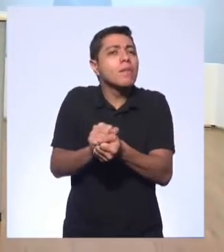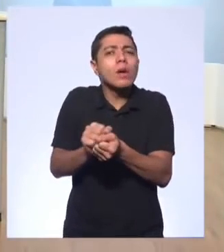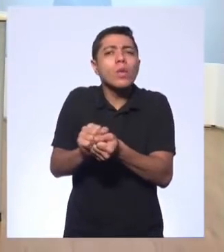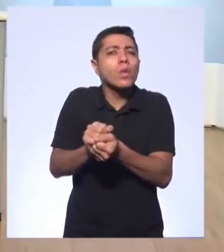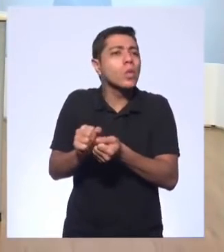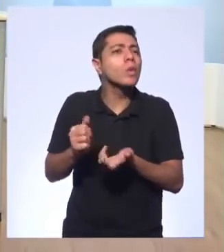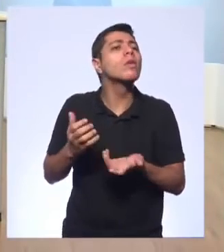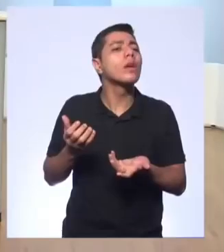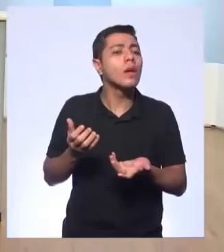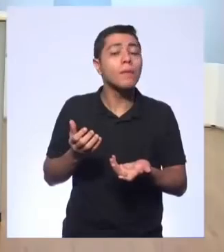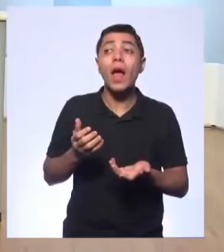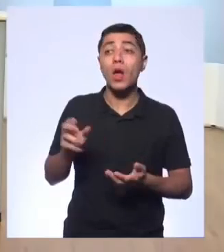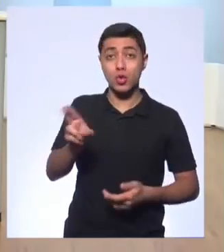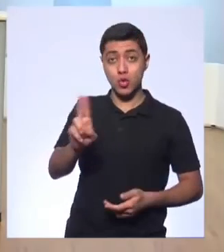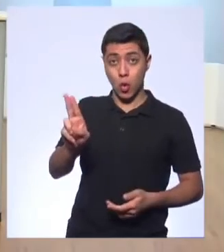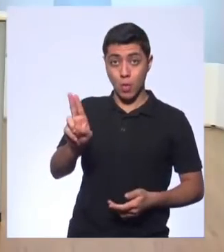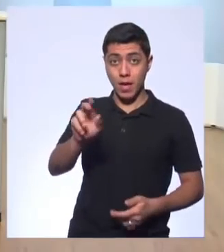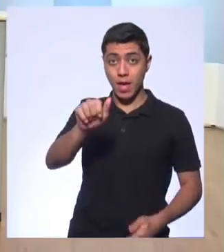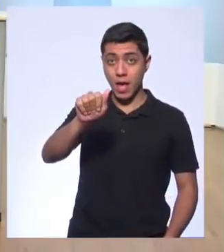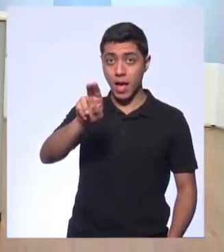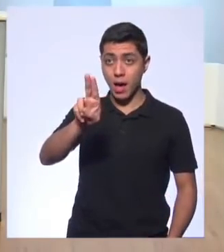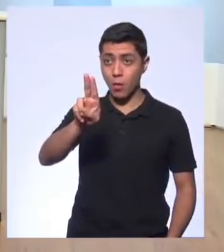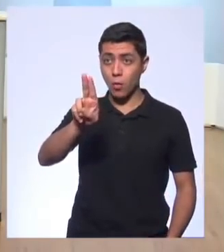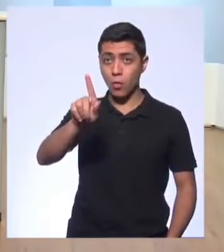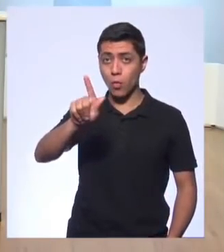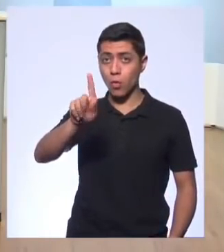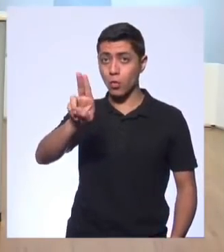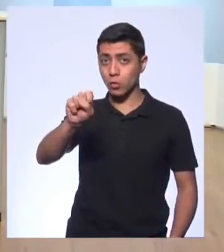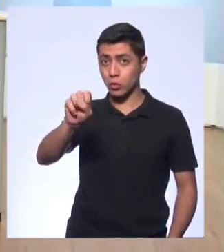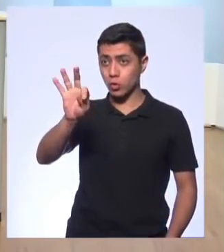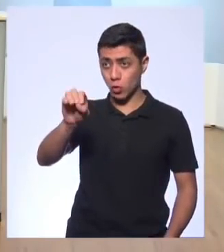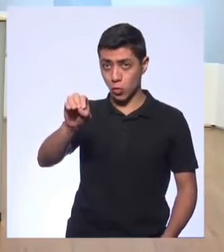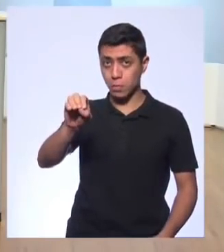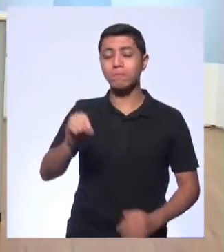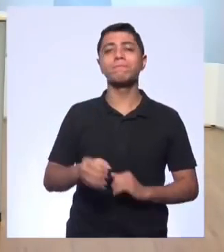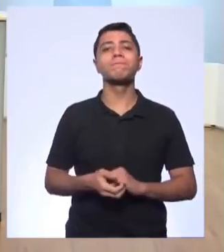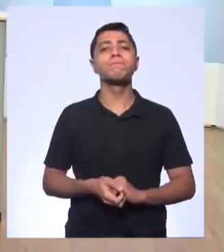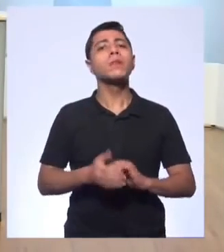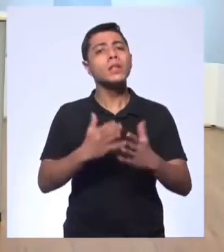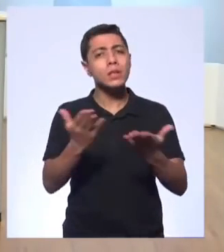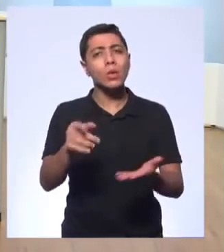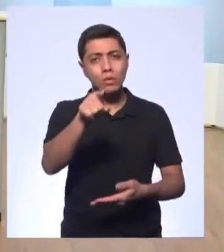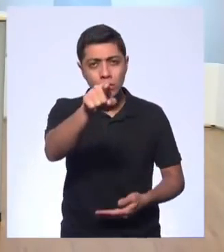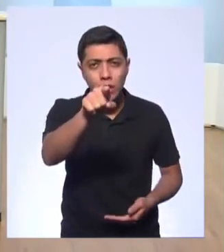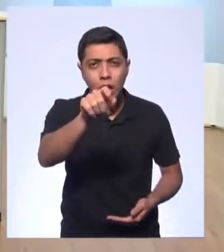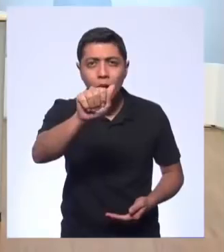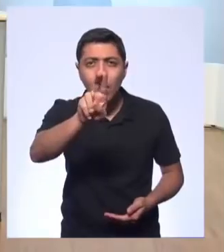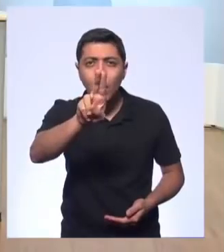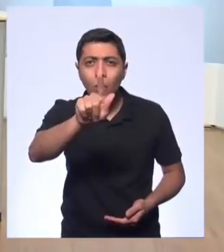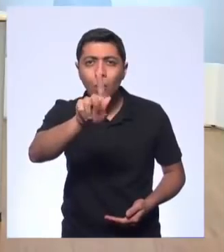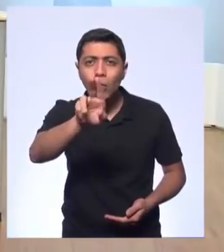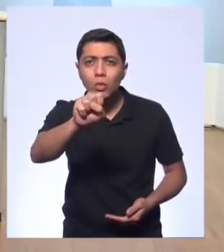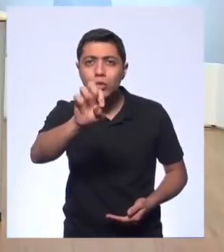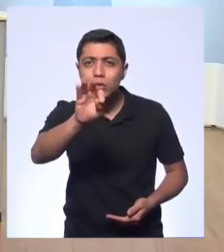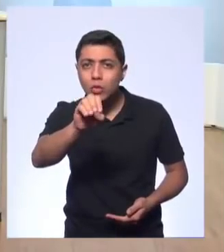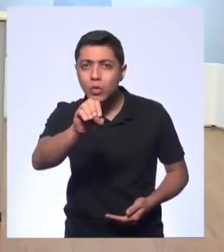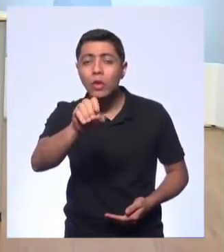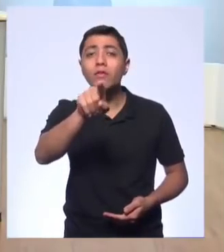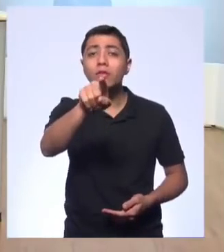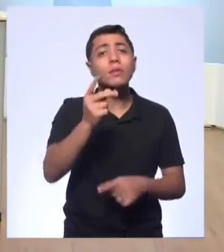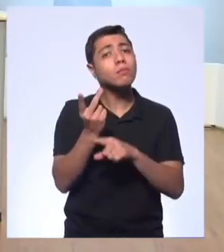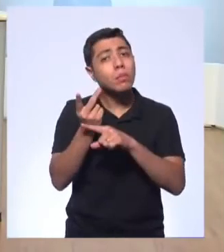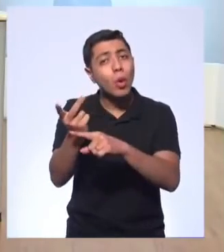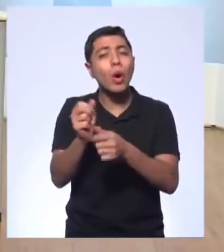aqui, o Augusto. Então, Augusto, na verdade, assim, de repente você pode ver algum sabão que é